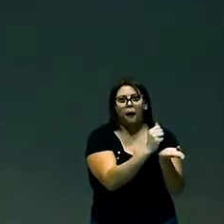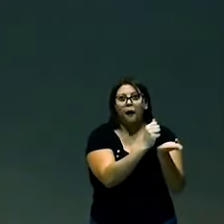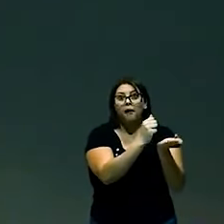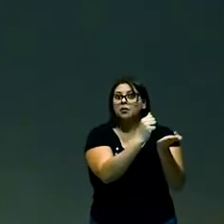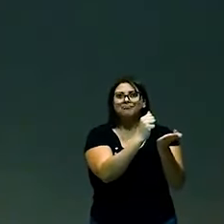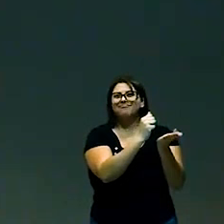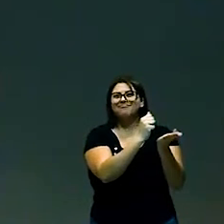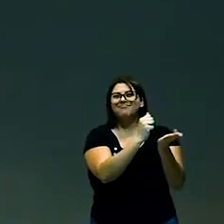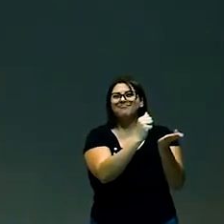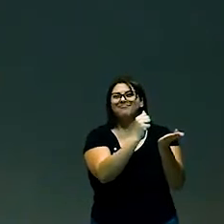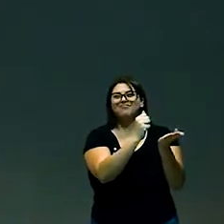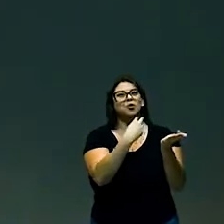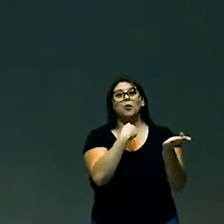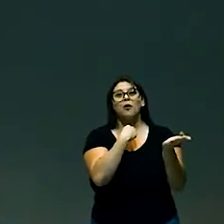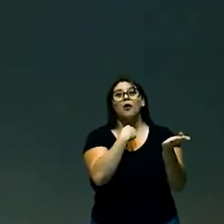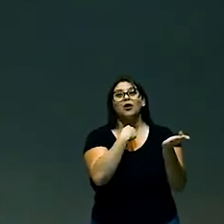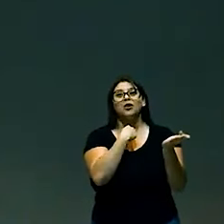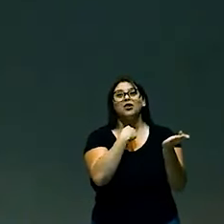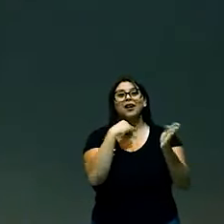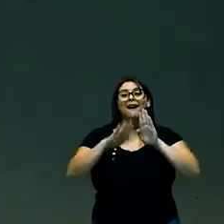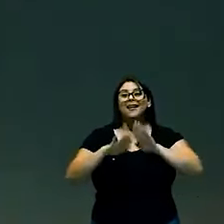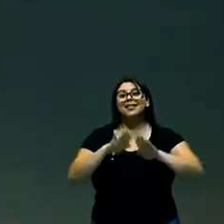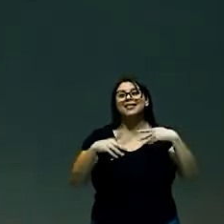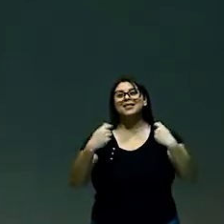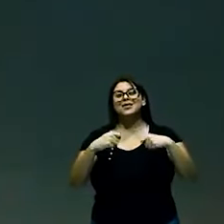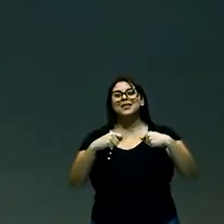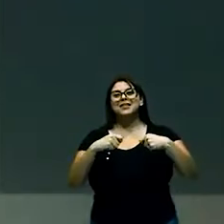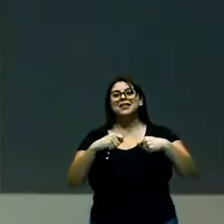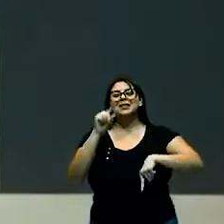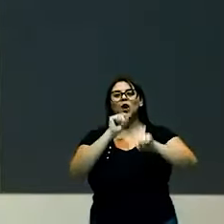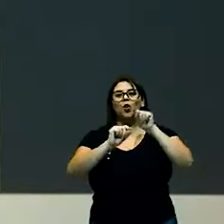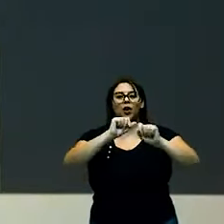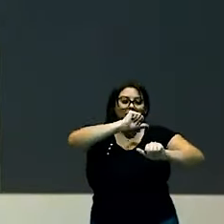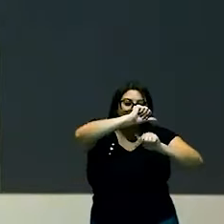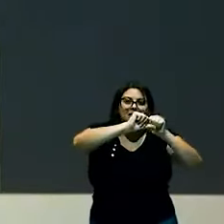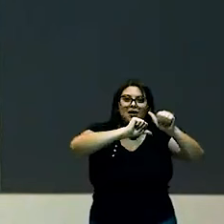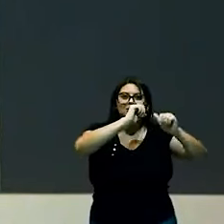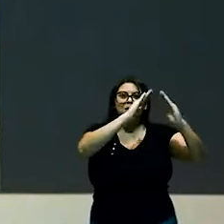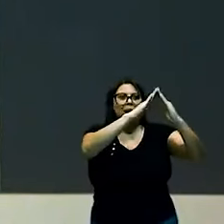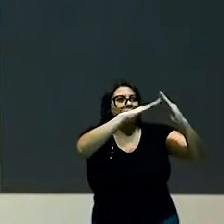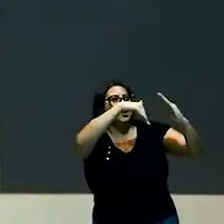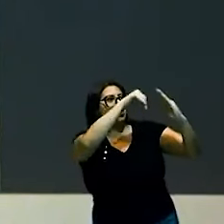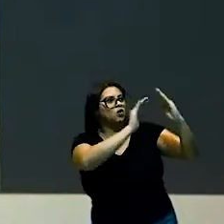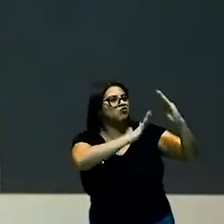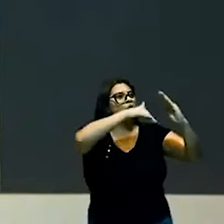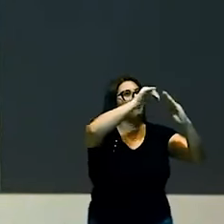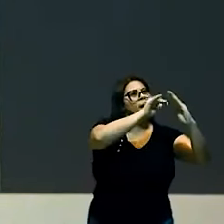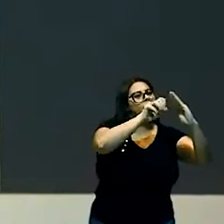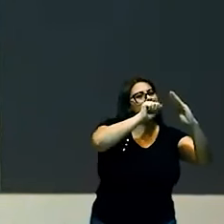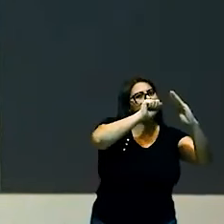tem, então, e geralmente não é tudo que está ruim também, a gente vai reformando aquilo que é